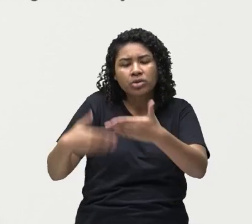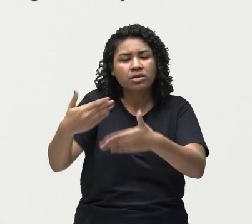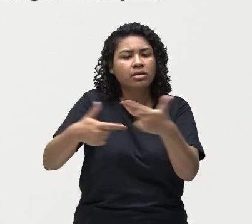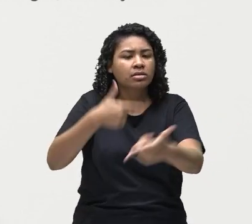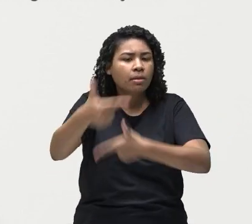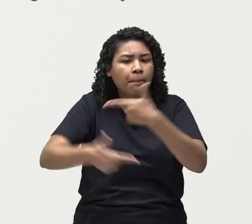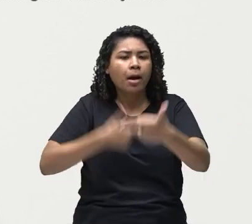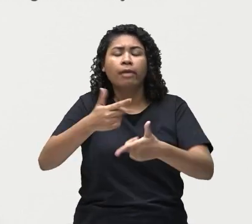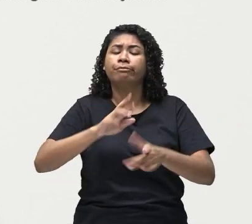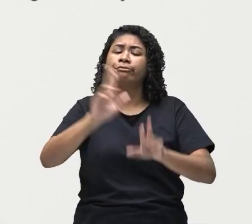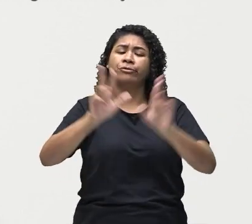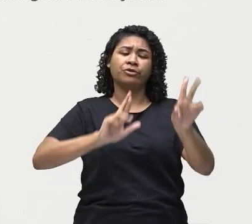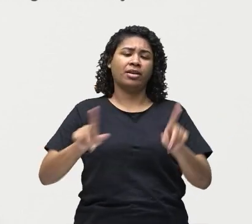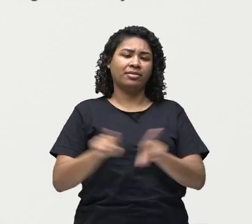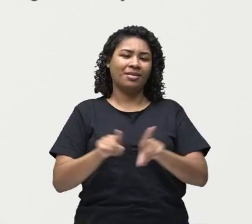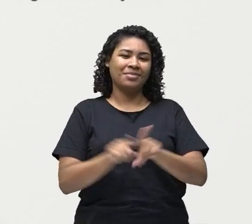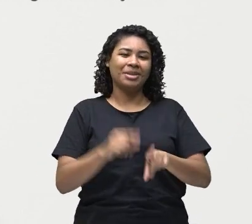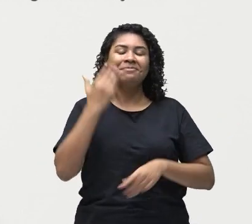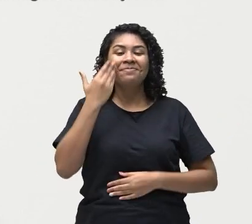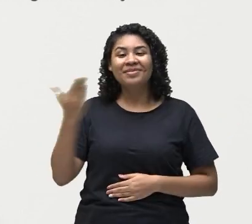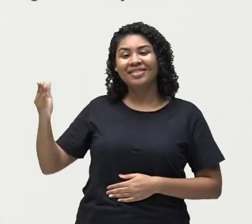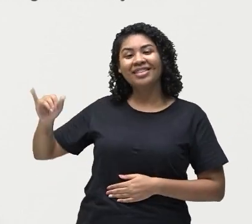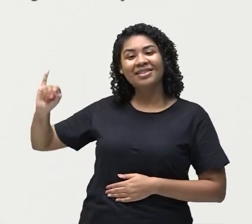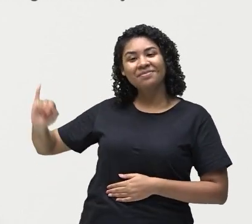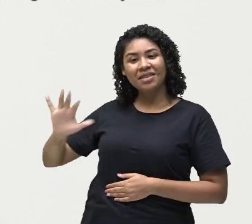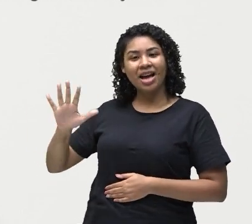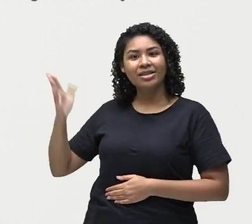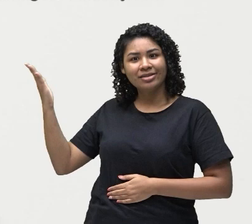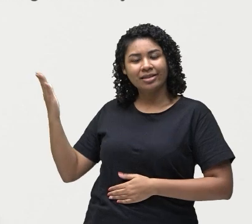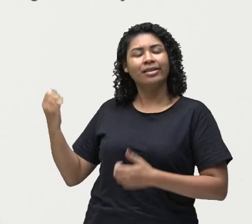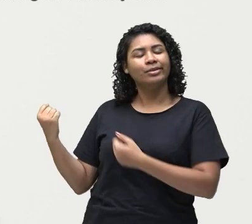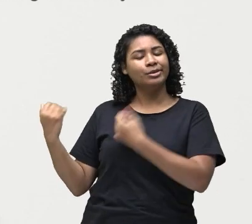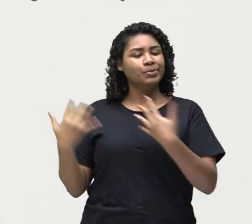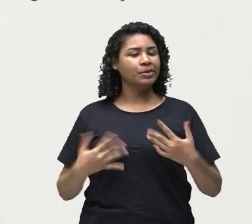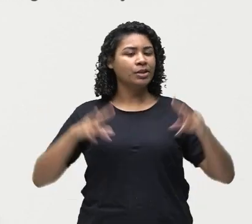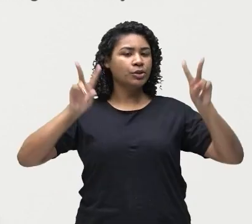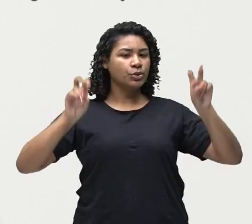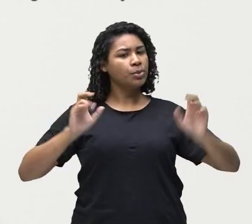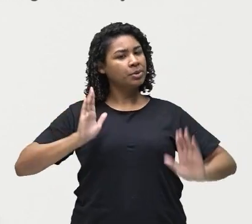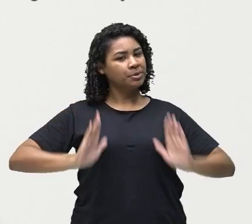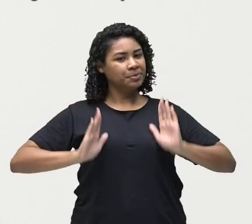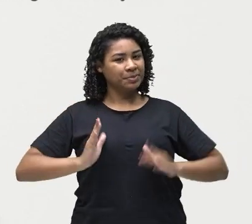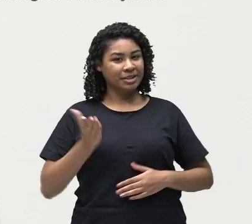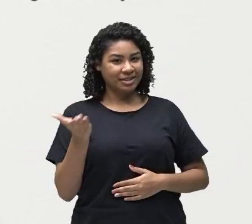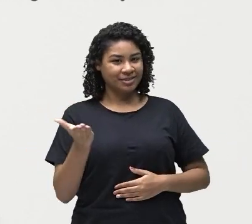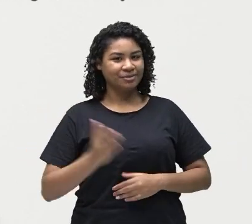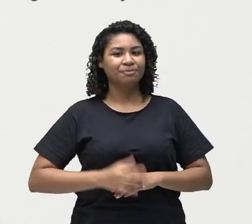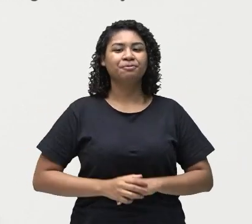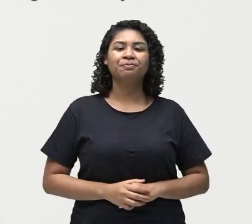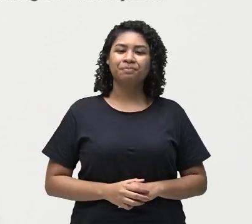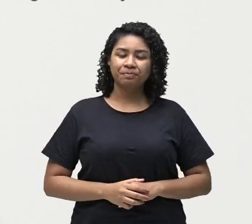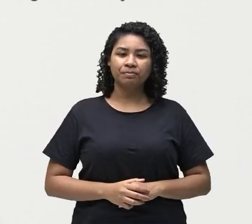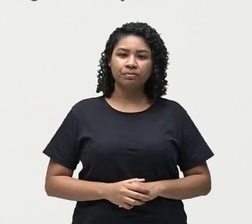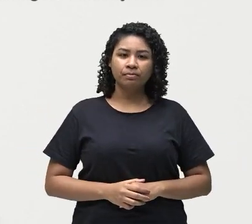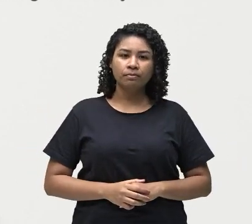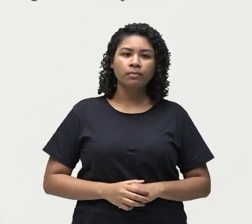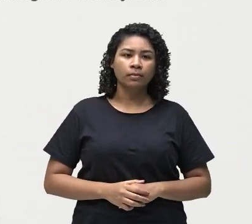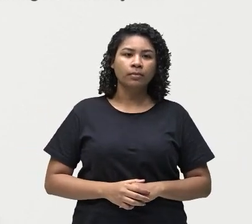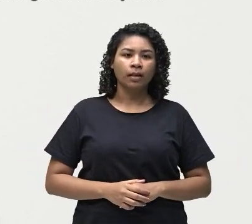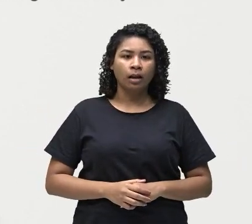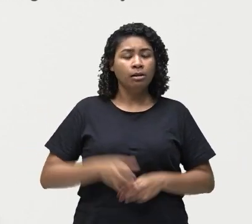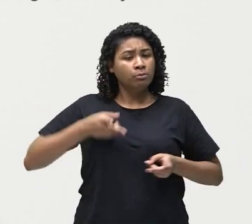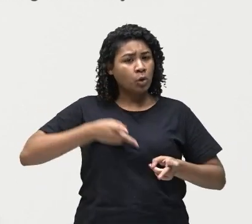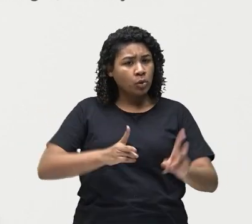um automóvel né que está relacionado aí a esse período vamos falar também né ainda em relação à história